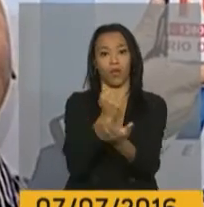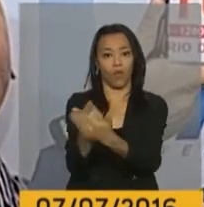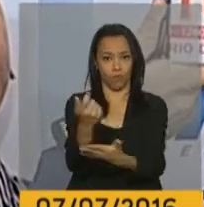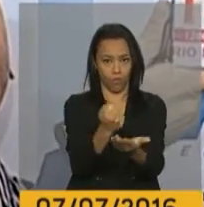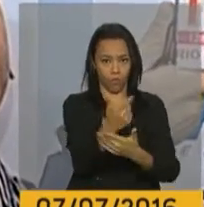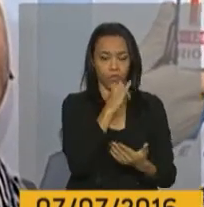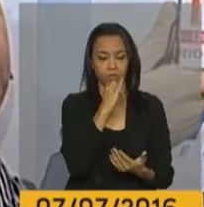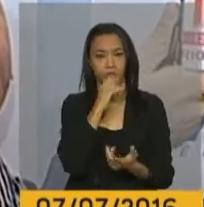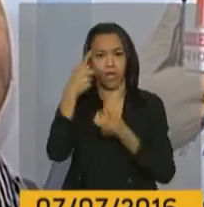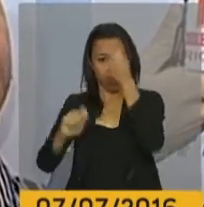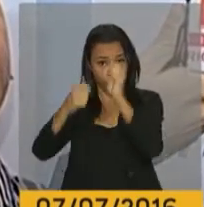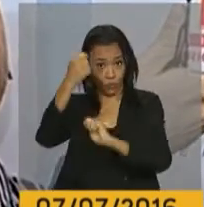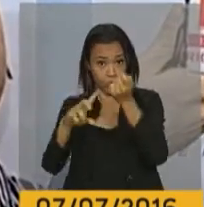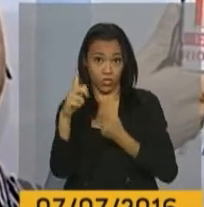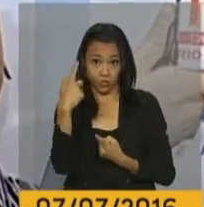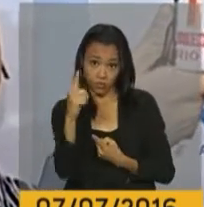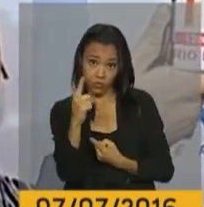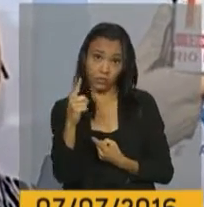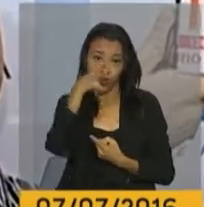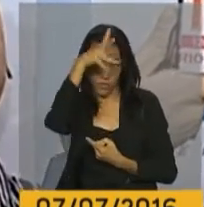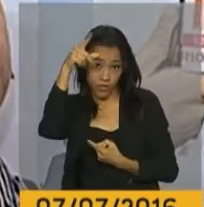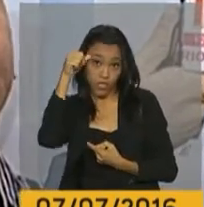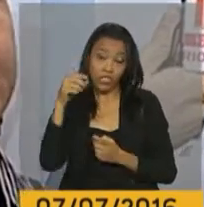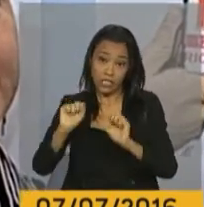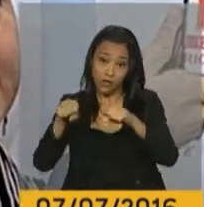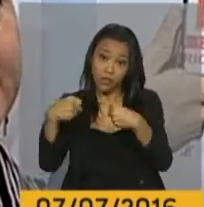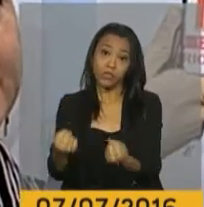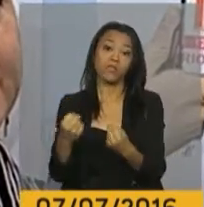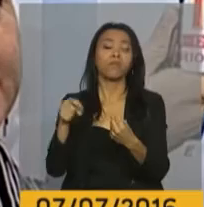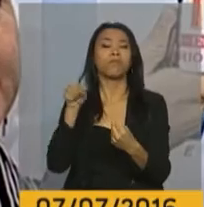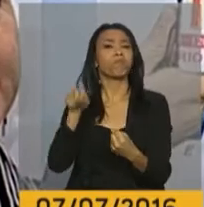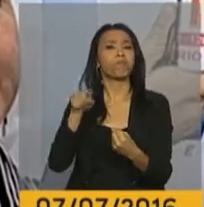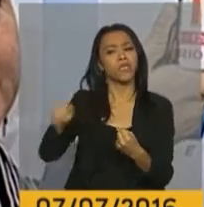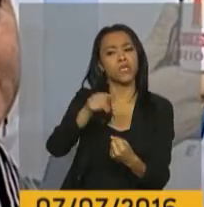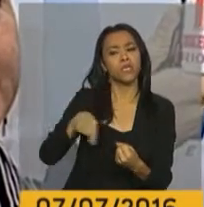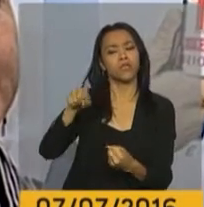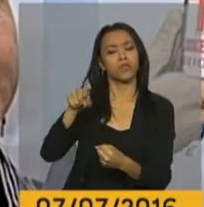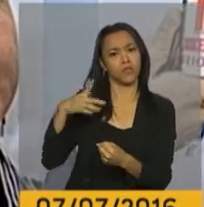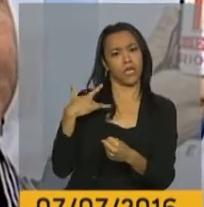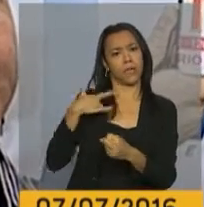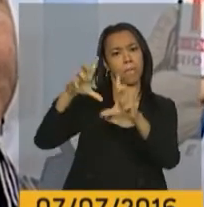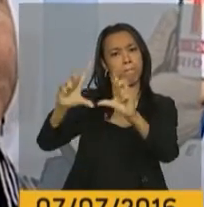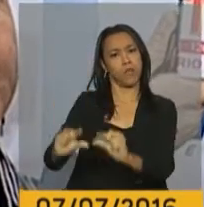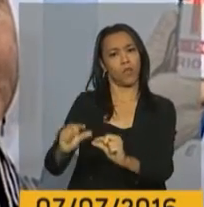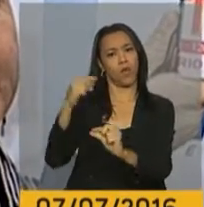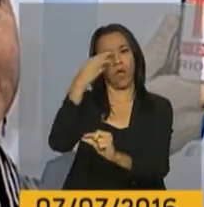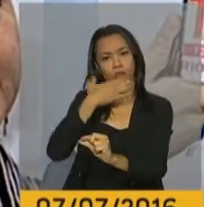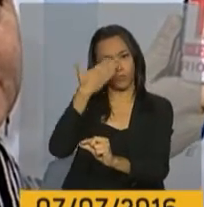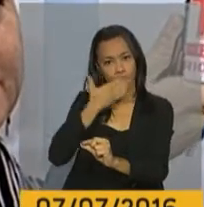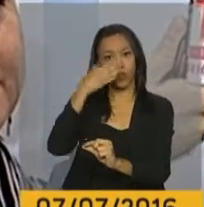a indústria de refrigerantes vem fazendo um esforço para mostrar que os seus produtos têm menos açúcar e que portanto